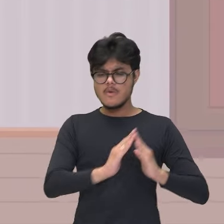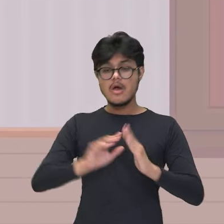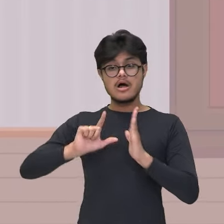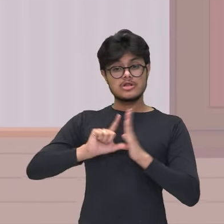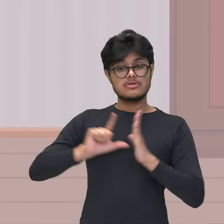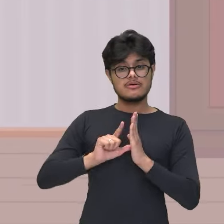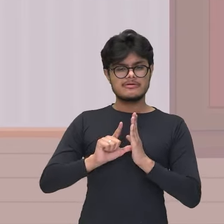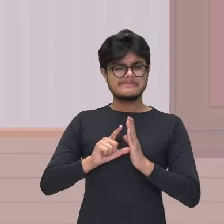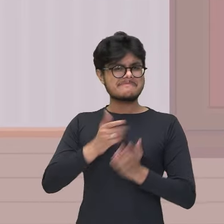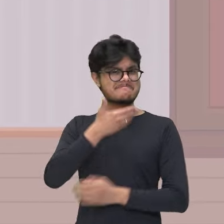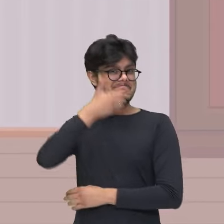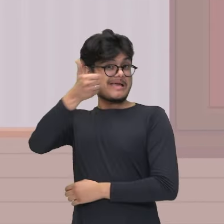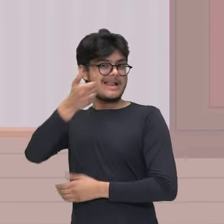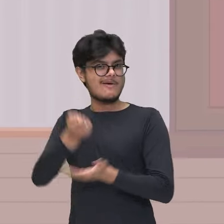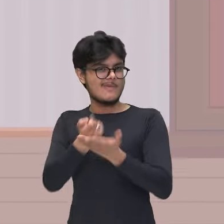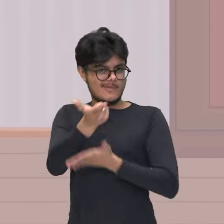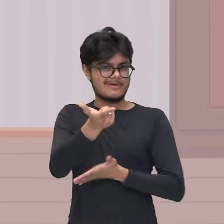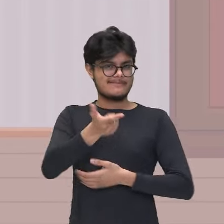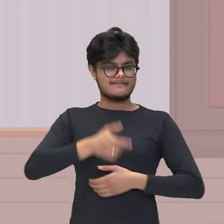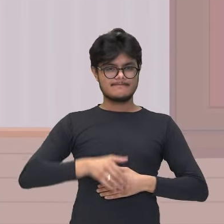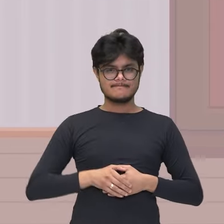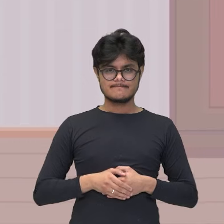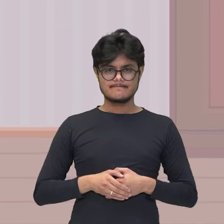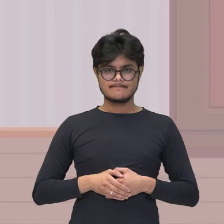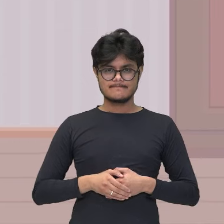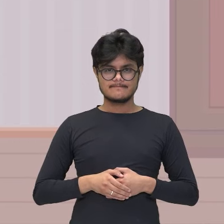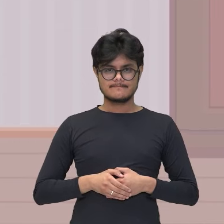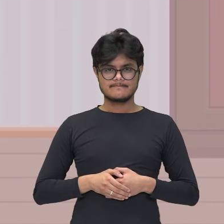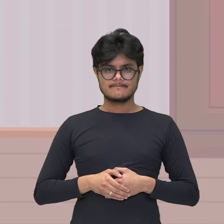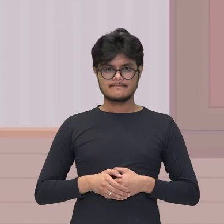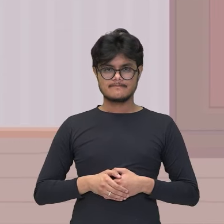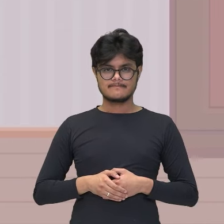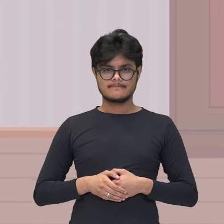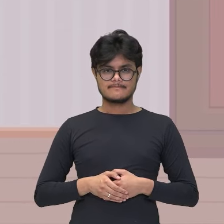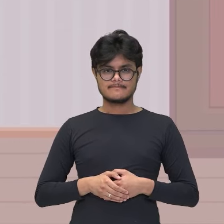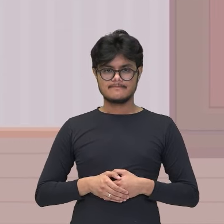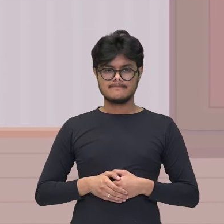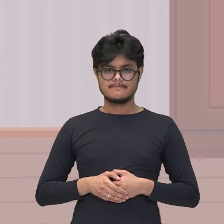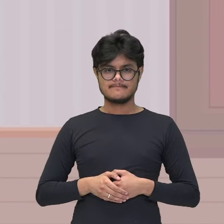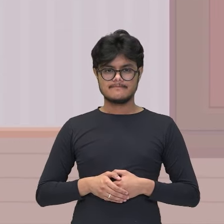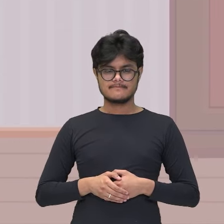mais interessante para a Jussara fazer a sua compra?